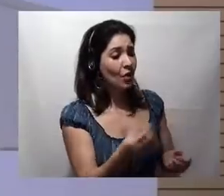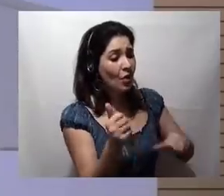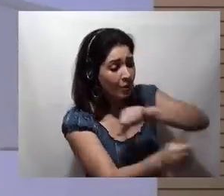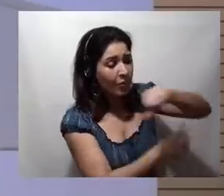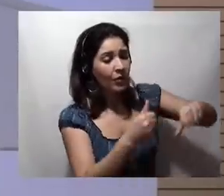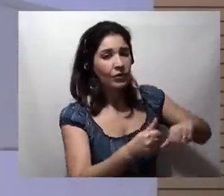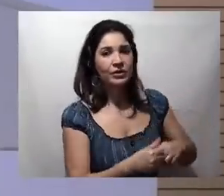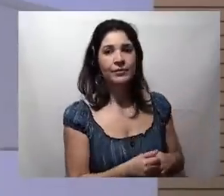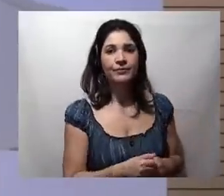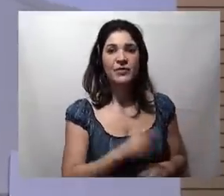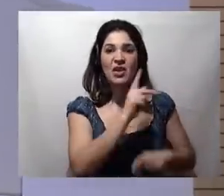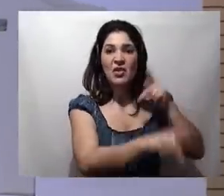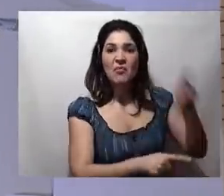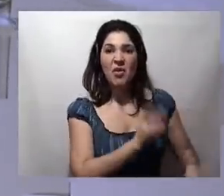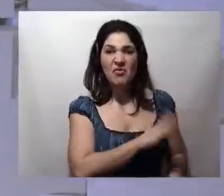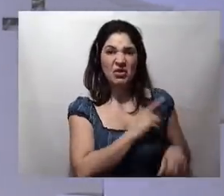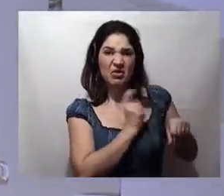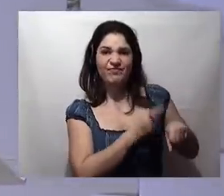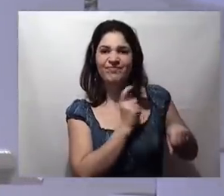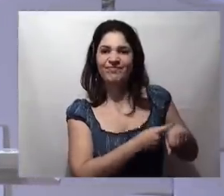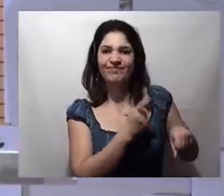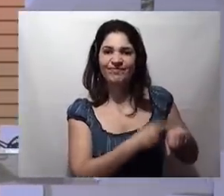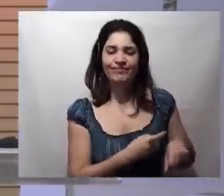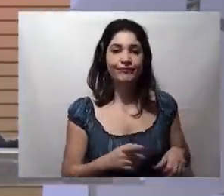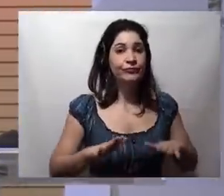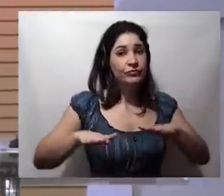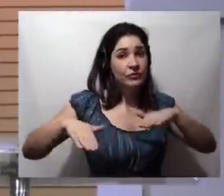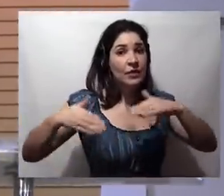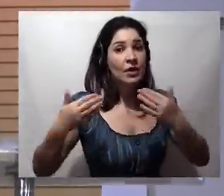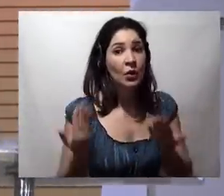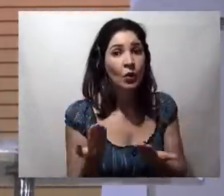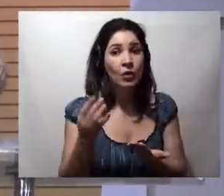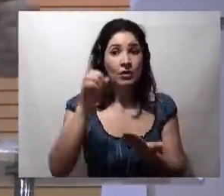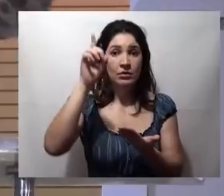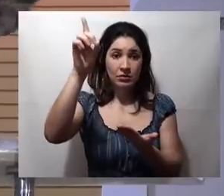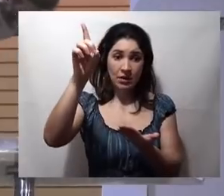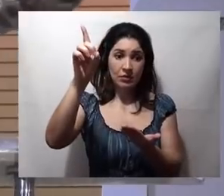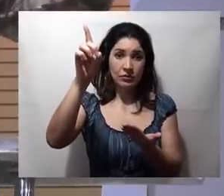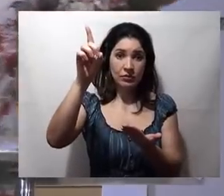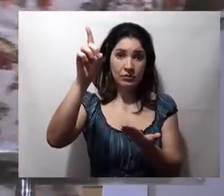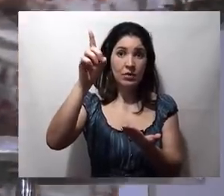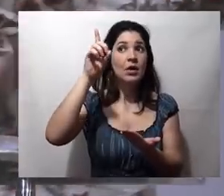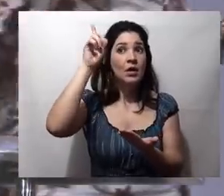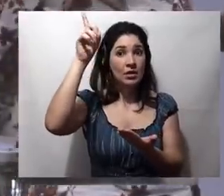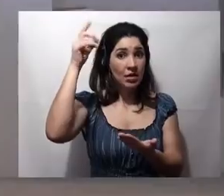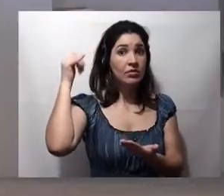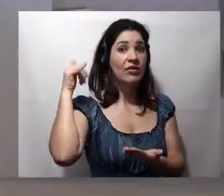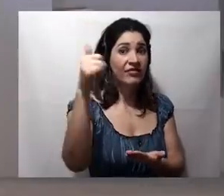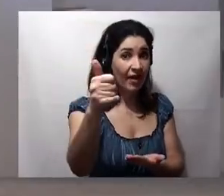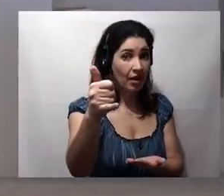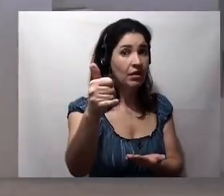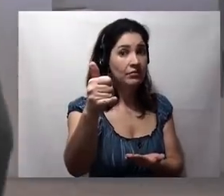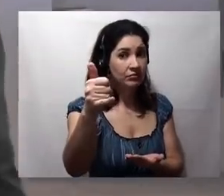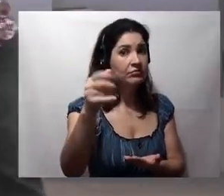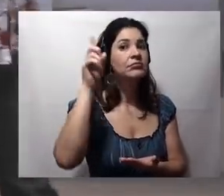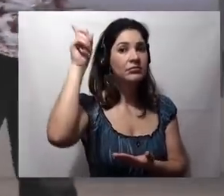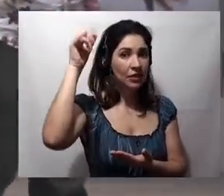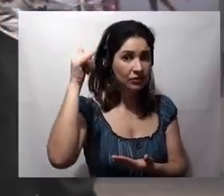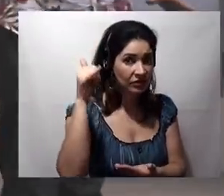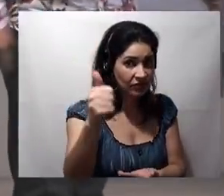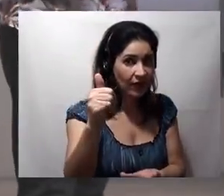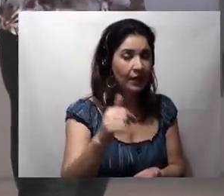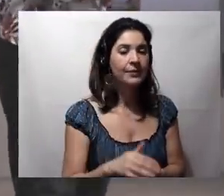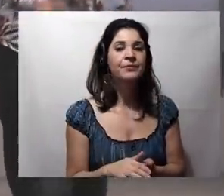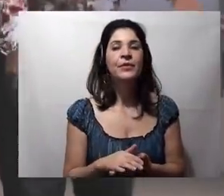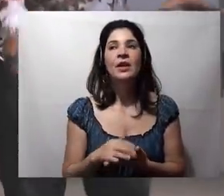credulidade e foi endurecendo então deus quando deus não deus tem que falar com você de alguma maneira de vez em